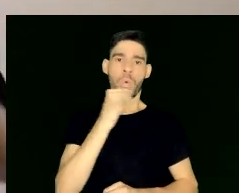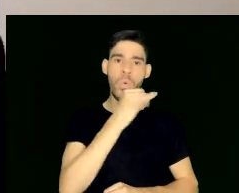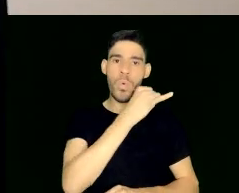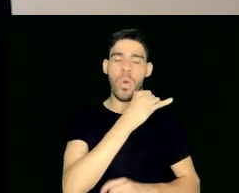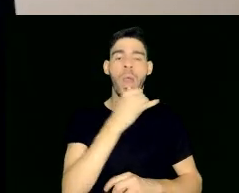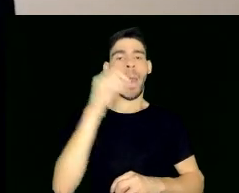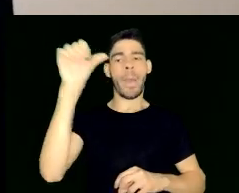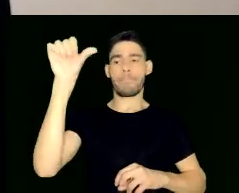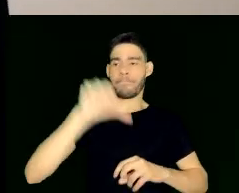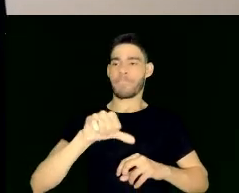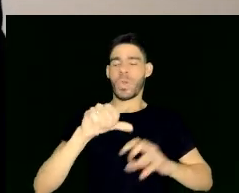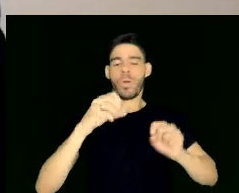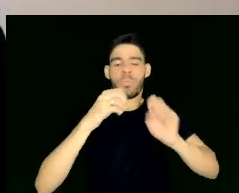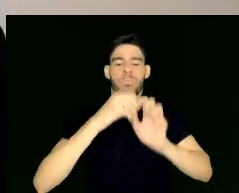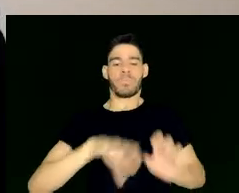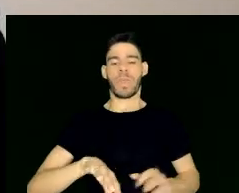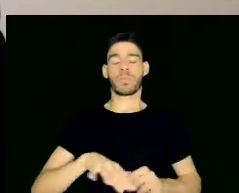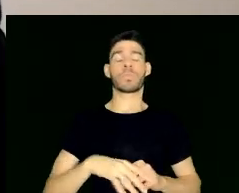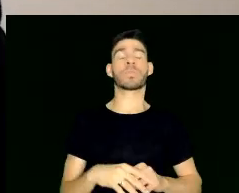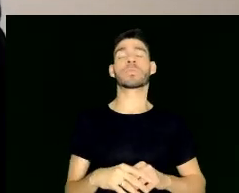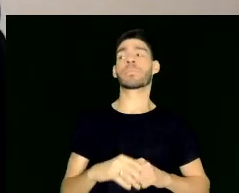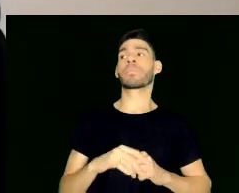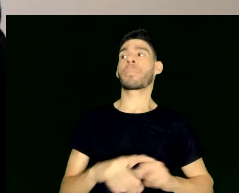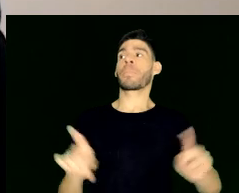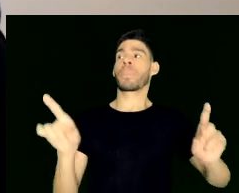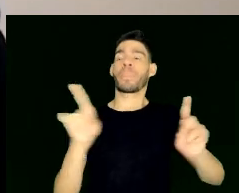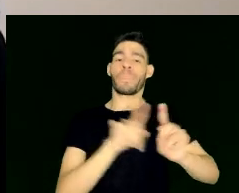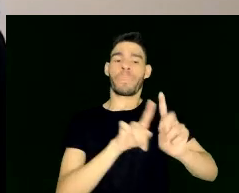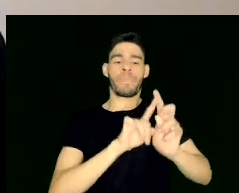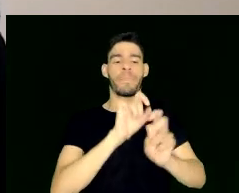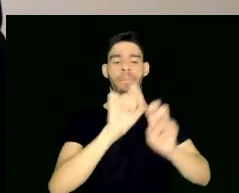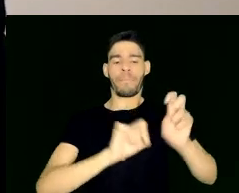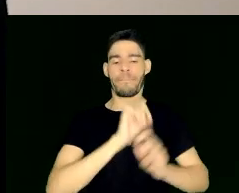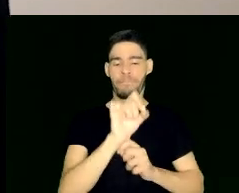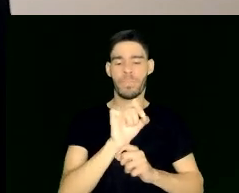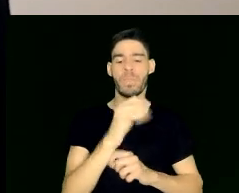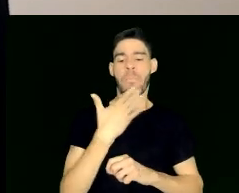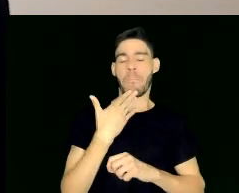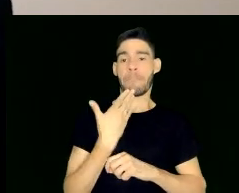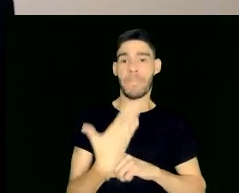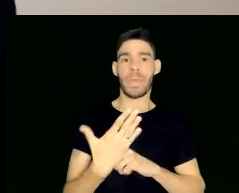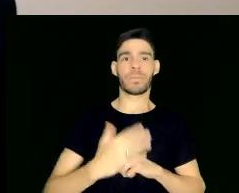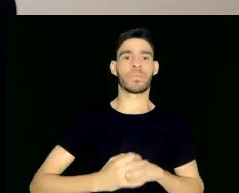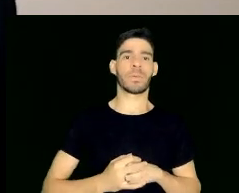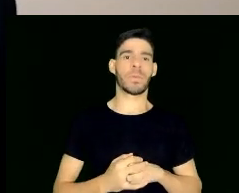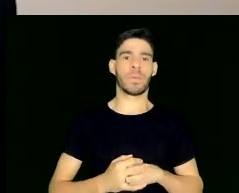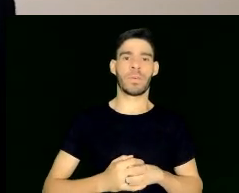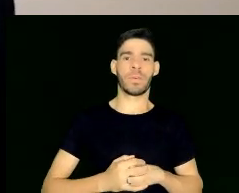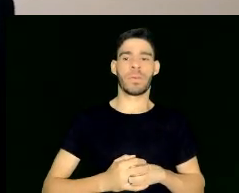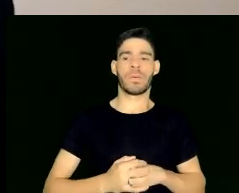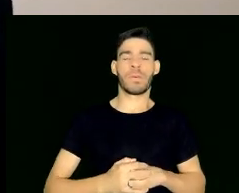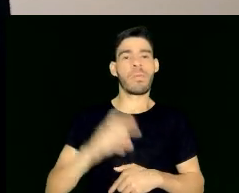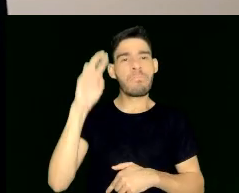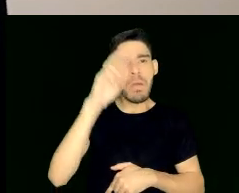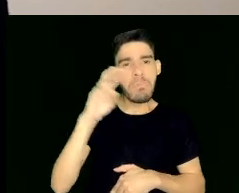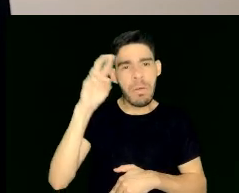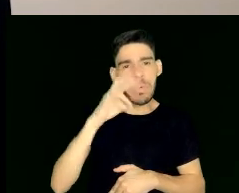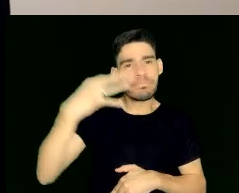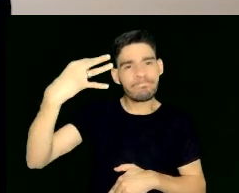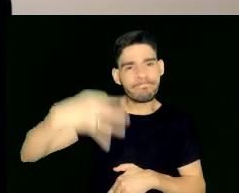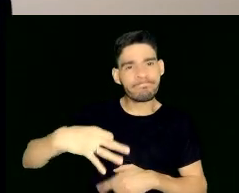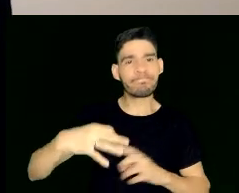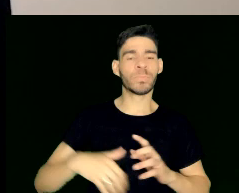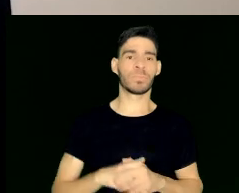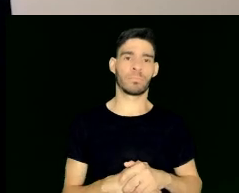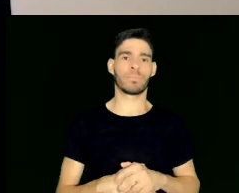mais precarizados. Finalmente, também pede-se que seja feita uma